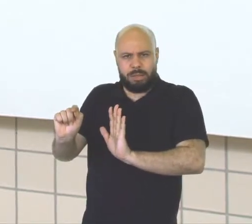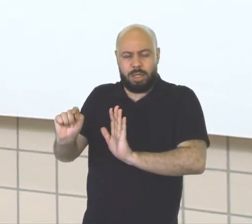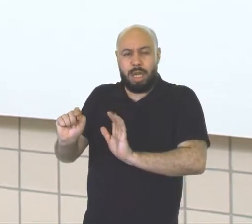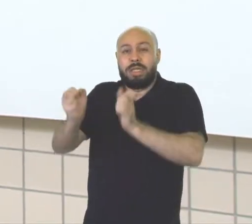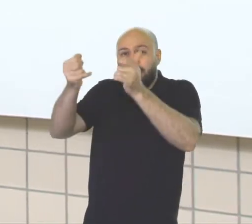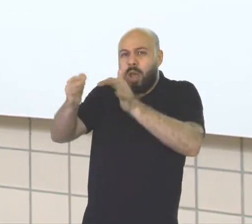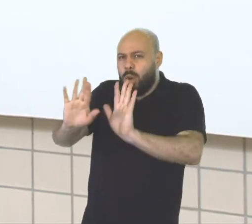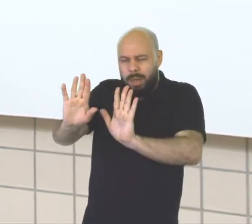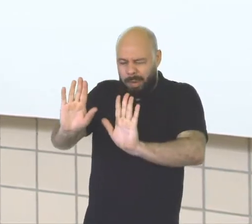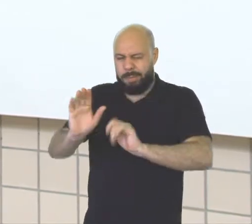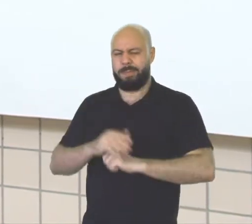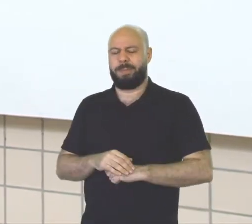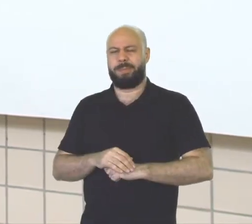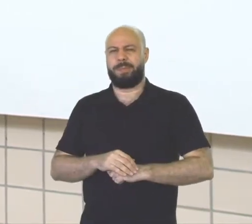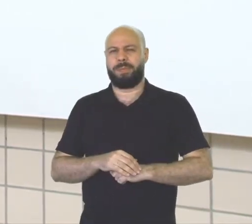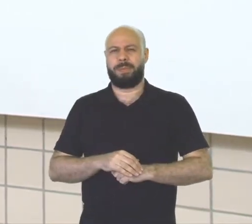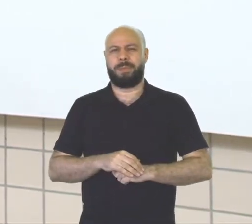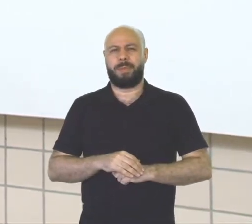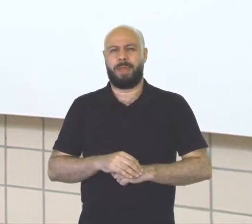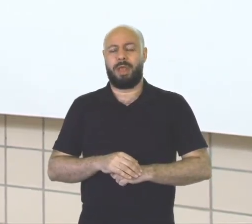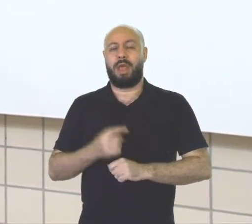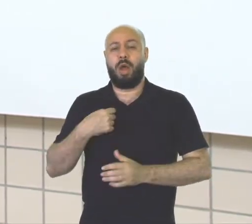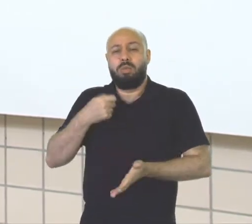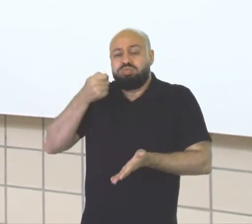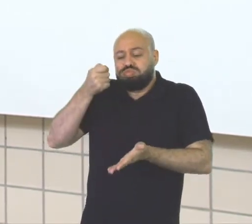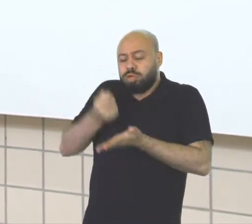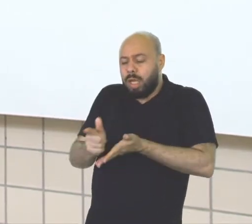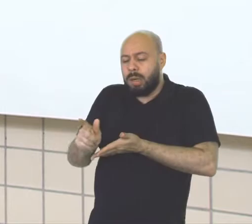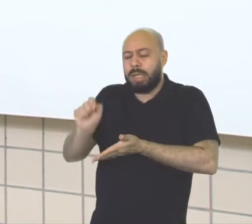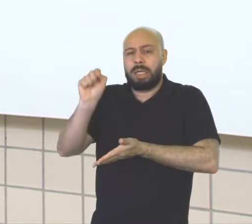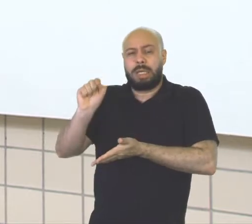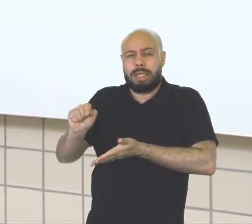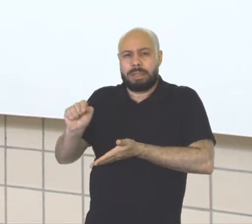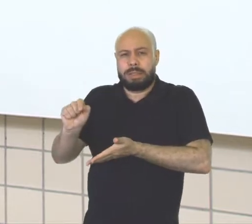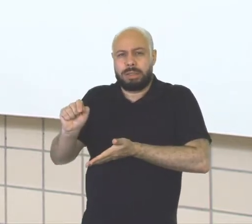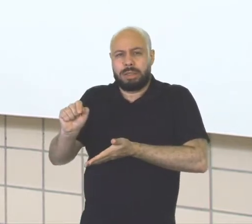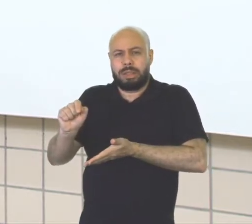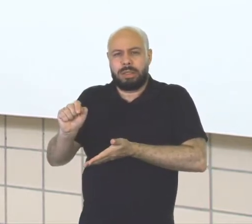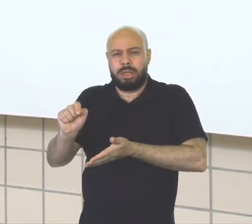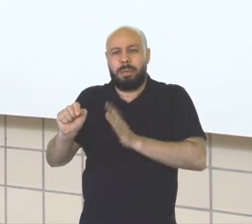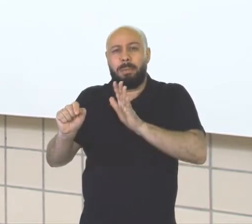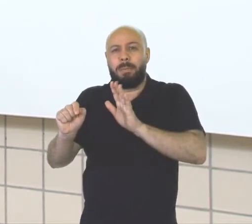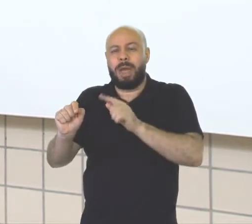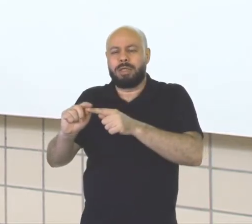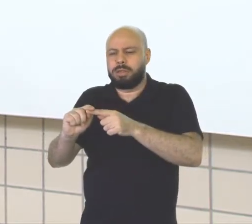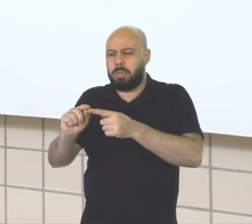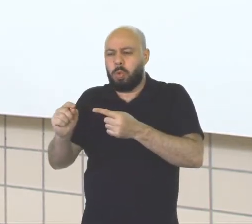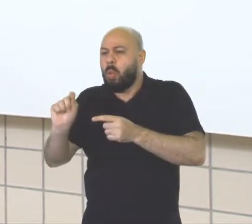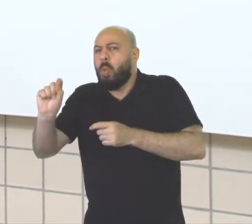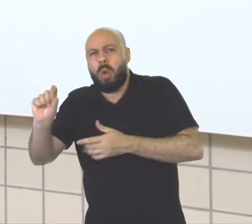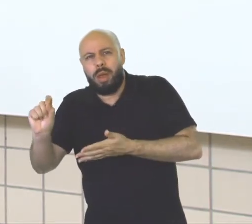comprar isto, né? Agora eu vou ter que exemplificar, né? Dizer por quê.